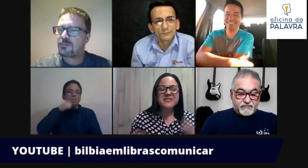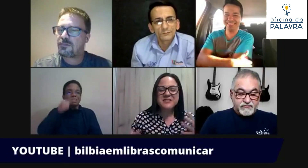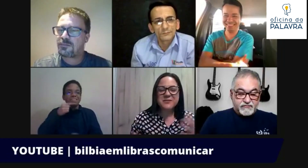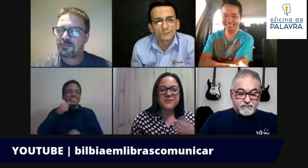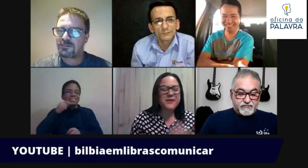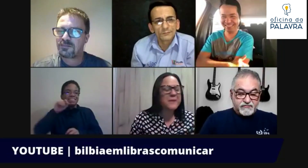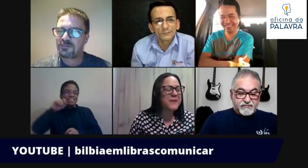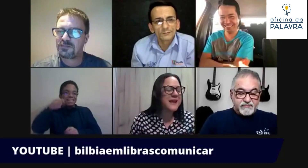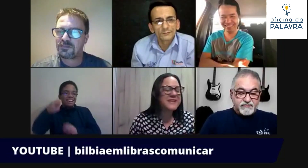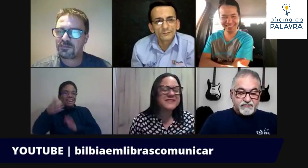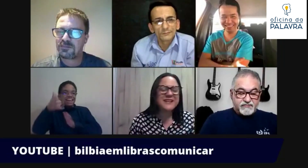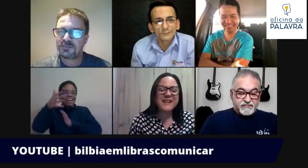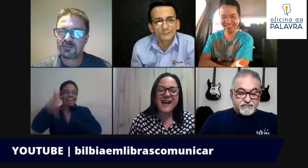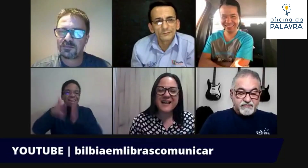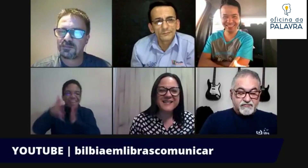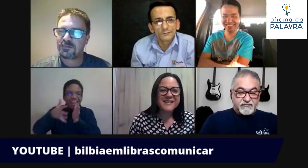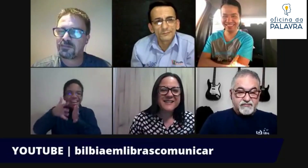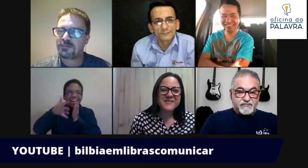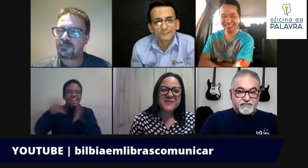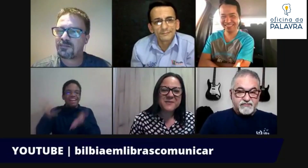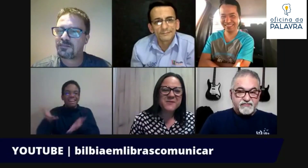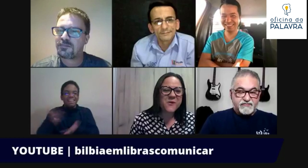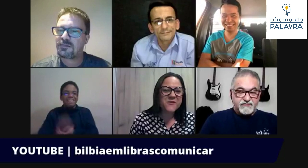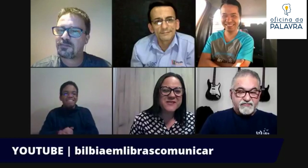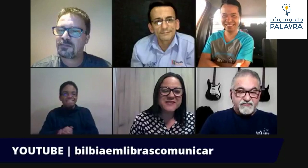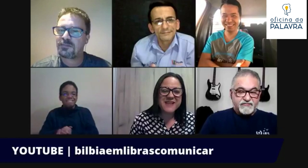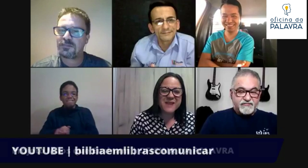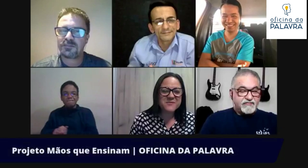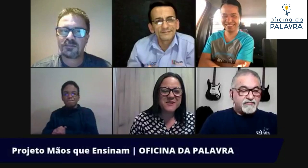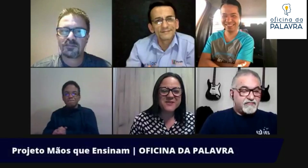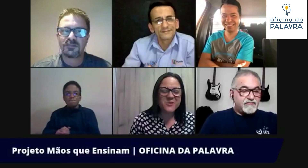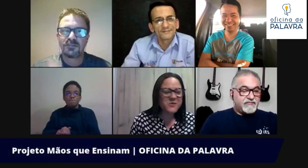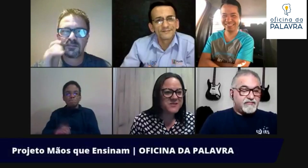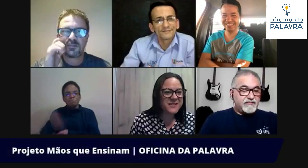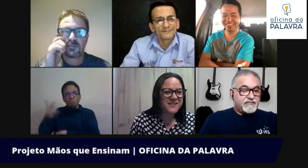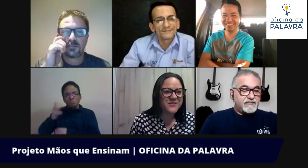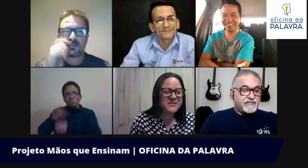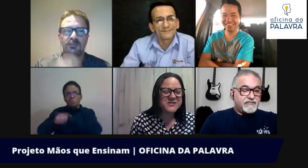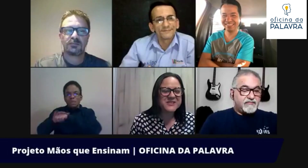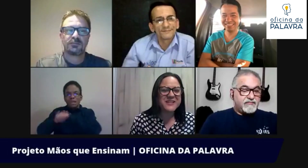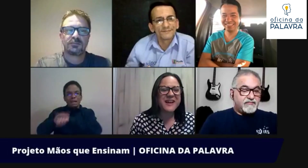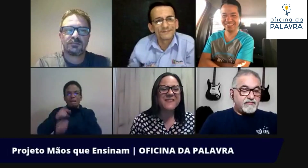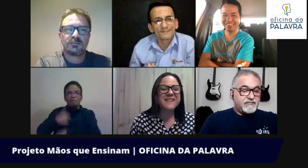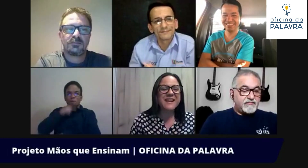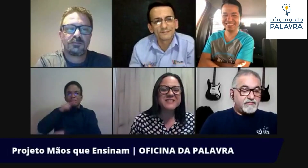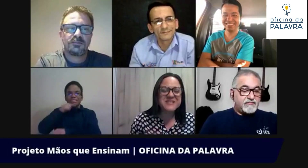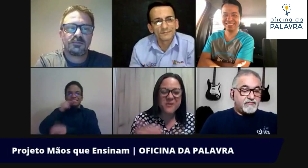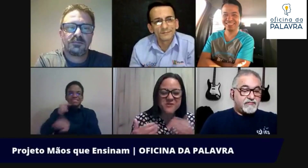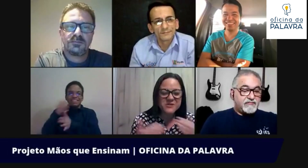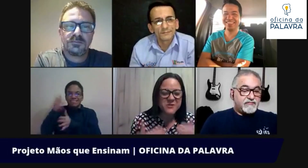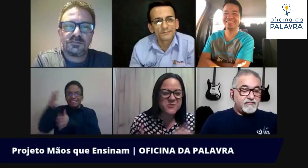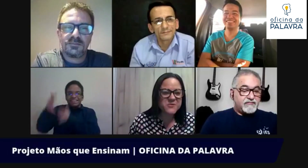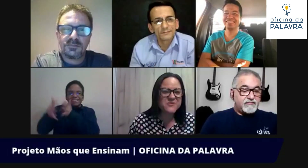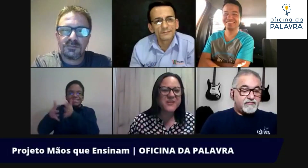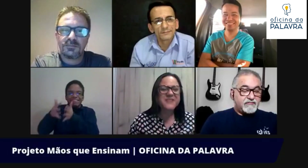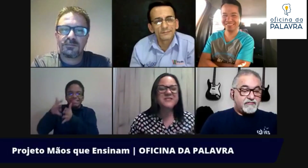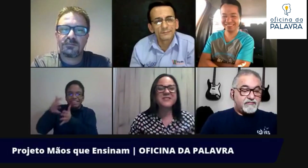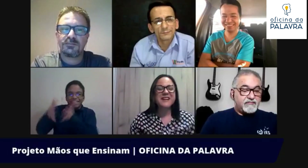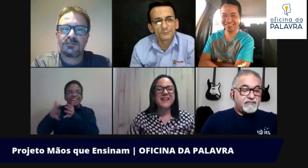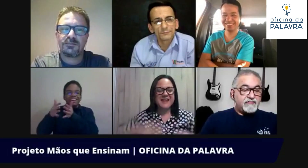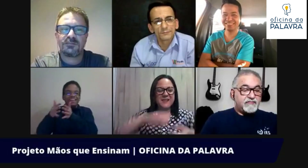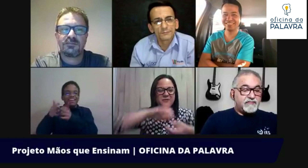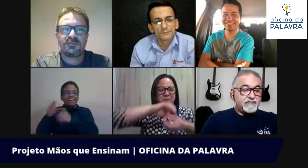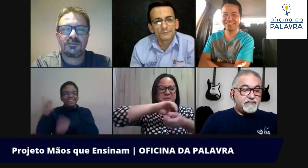Aí falei para ele assim, cara, vamos conversar, porque eu não estou conseguindo fazer o sinal. Daí a gente conversou por